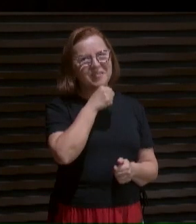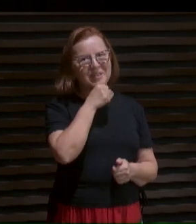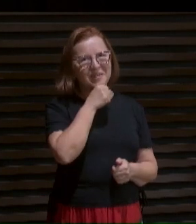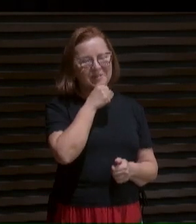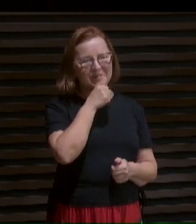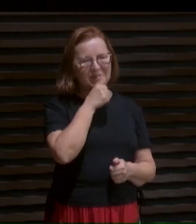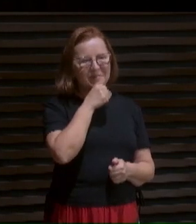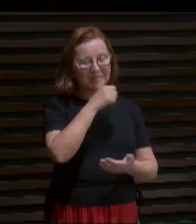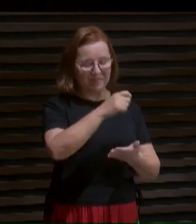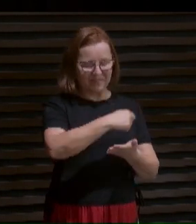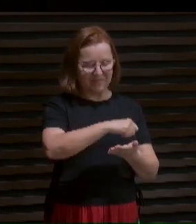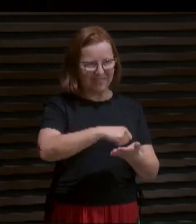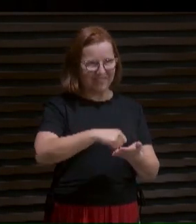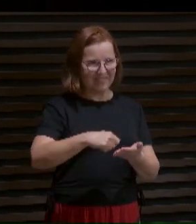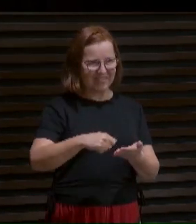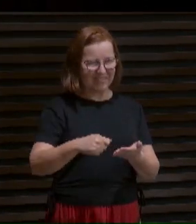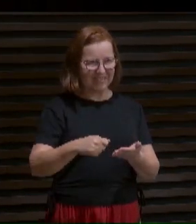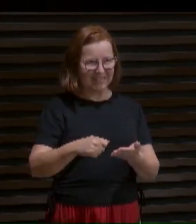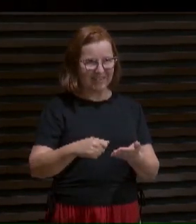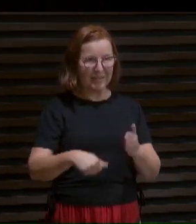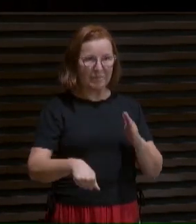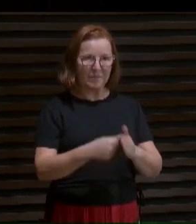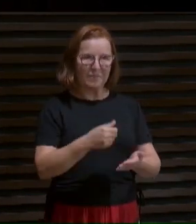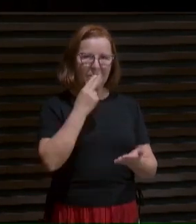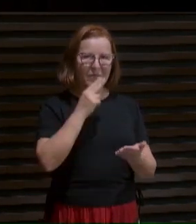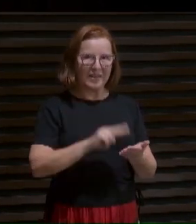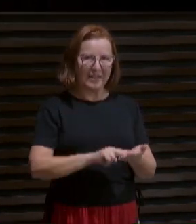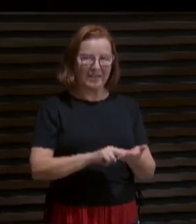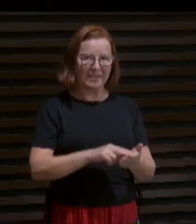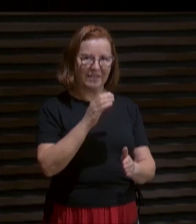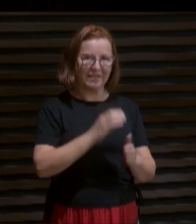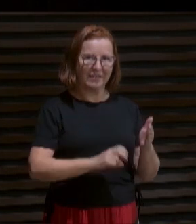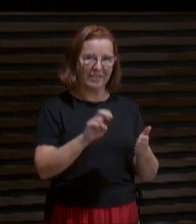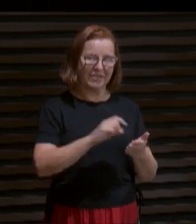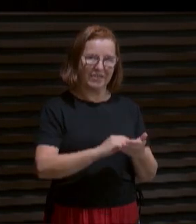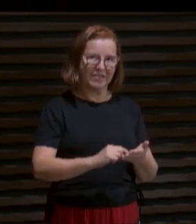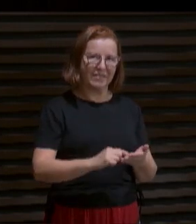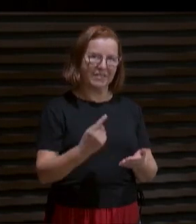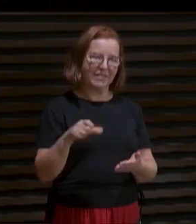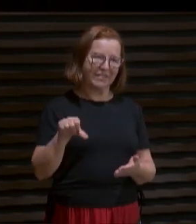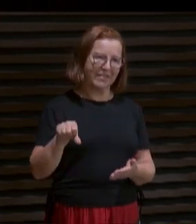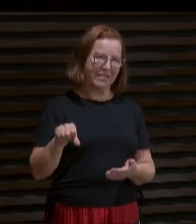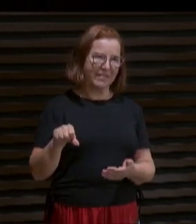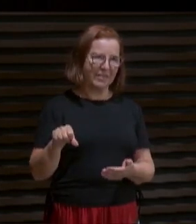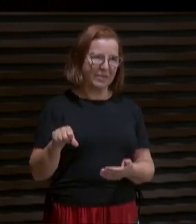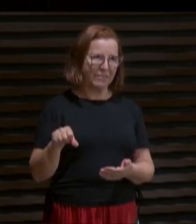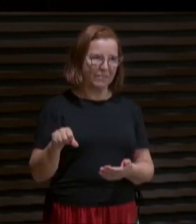quando ele escreve a sua primeira epístola, no capítulo 5, no verso 19,